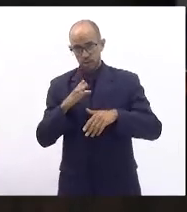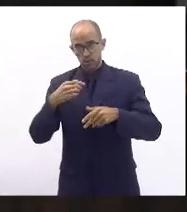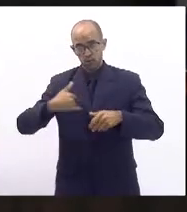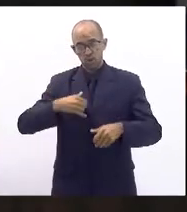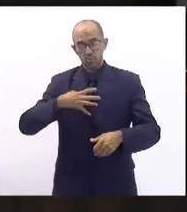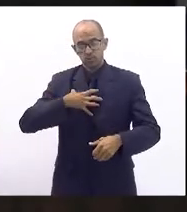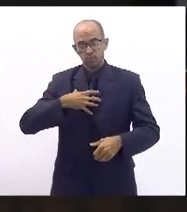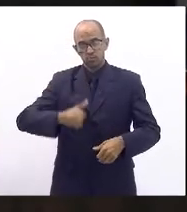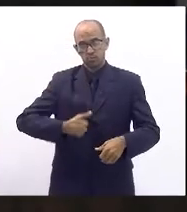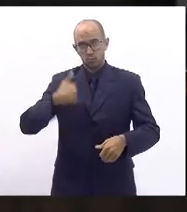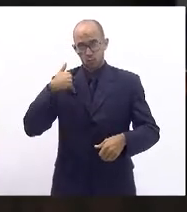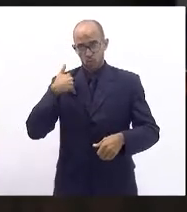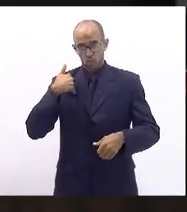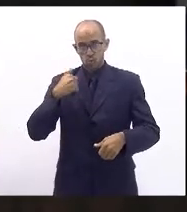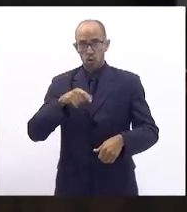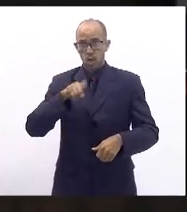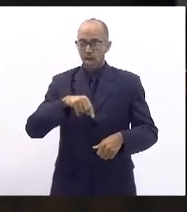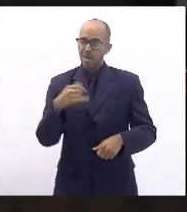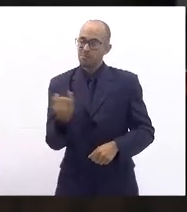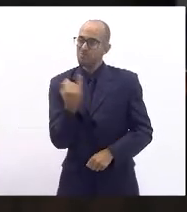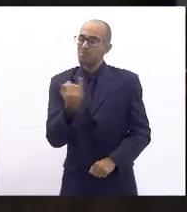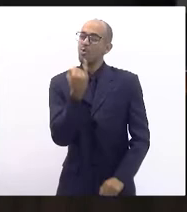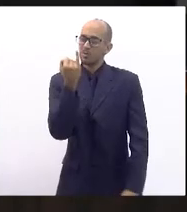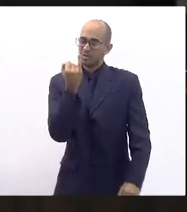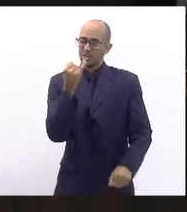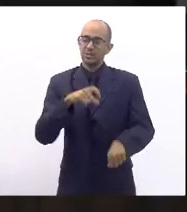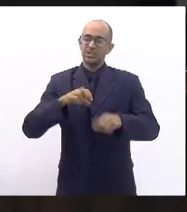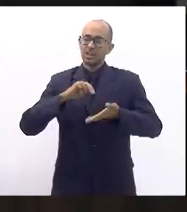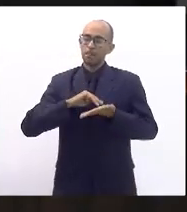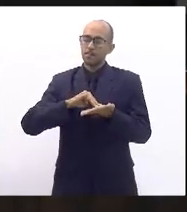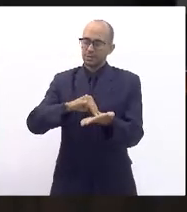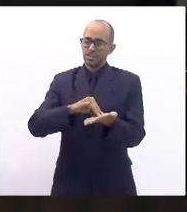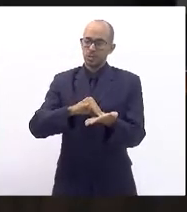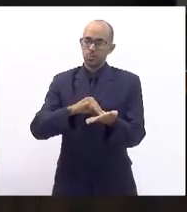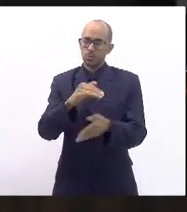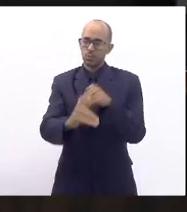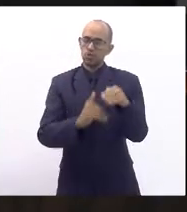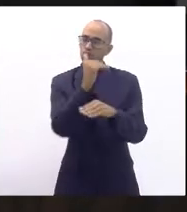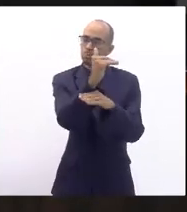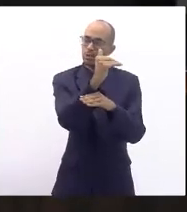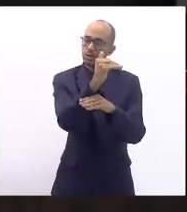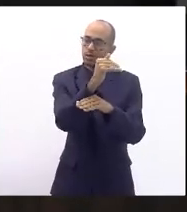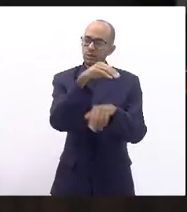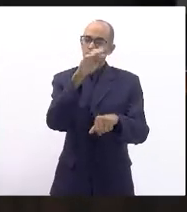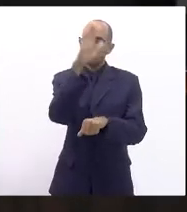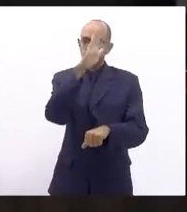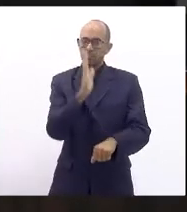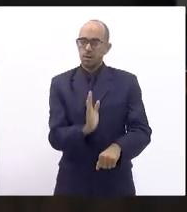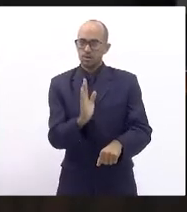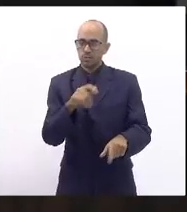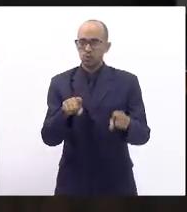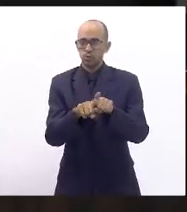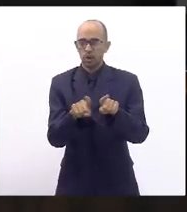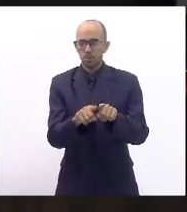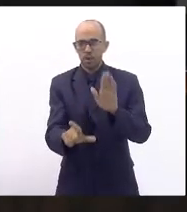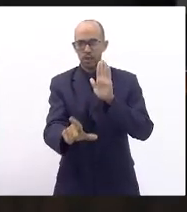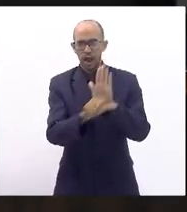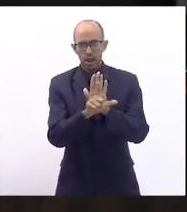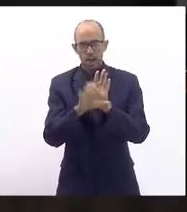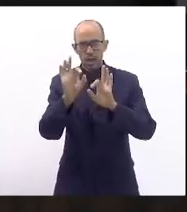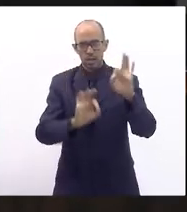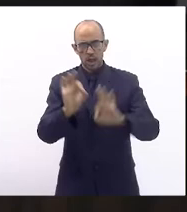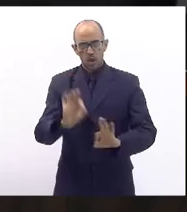é louvável a missão do Exército de contribuir para a garantia da soberania nacional dos poderes condicionais da Lei e da